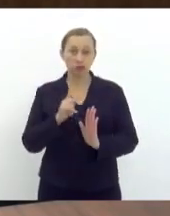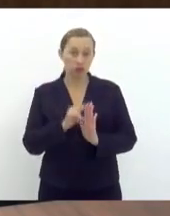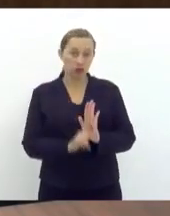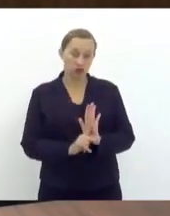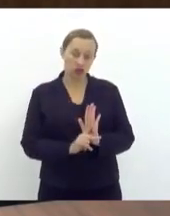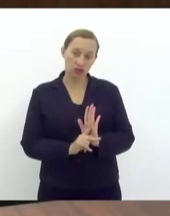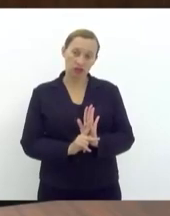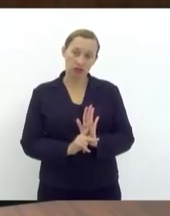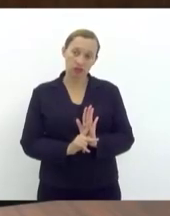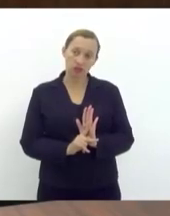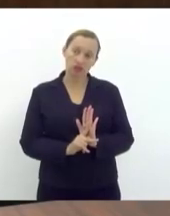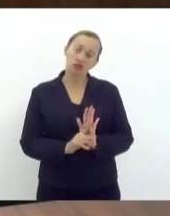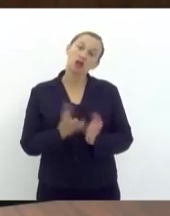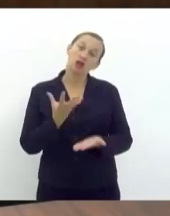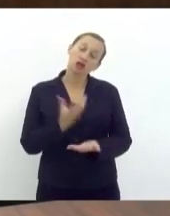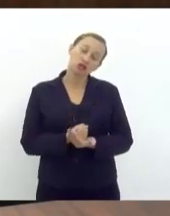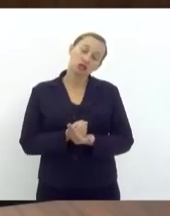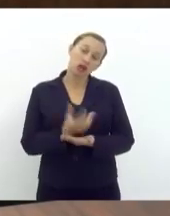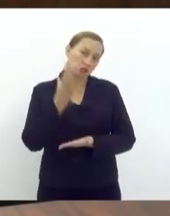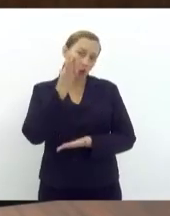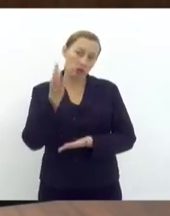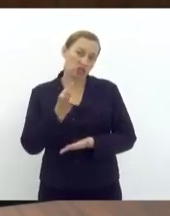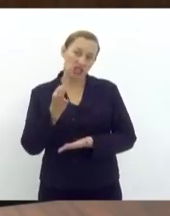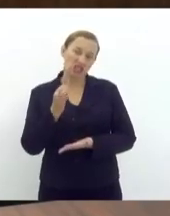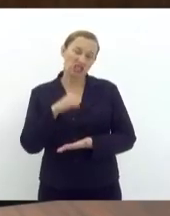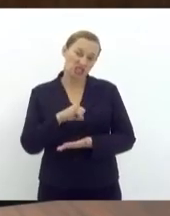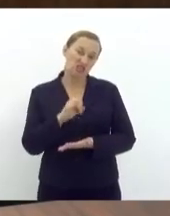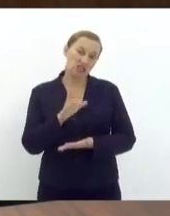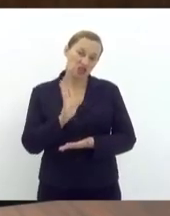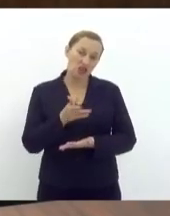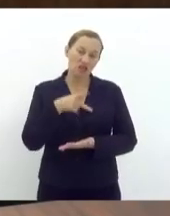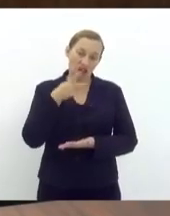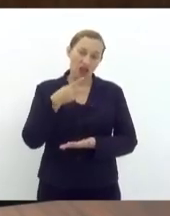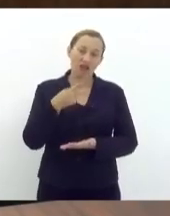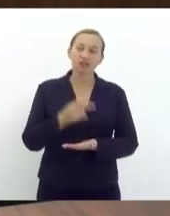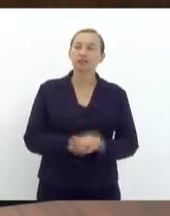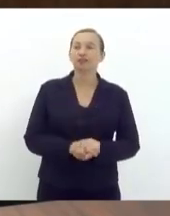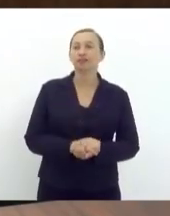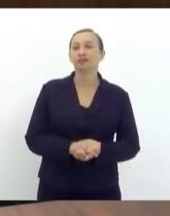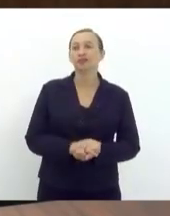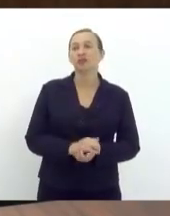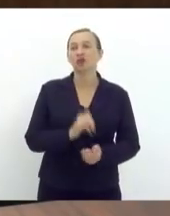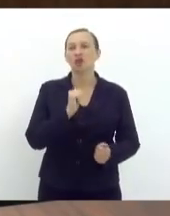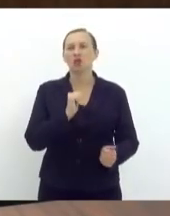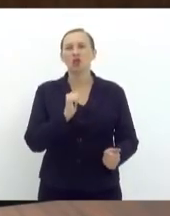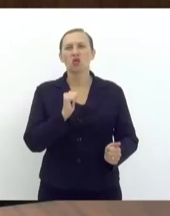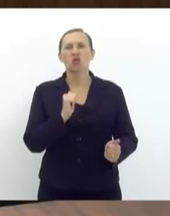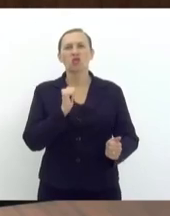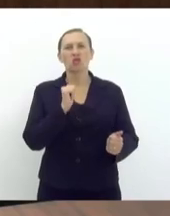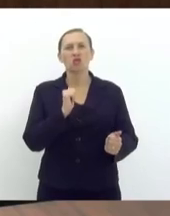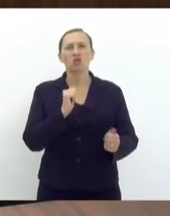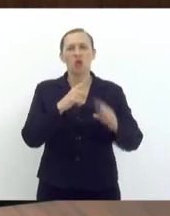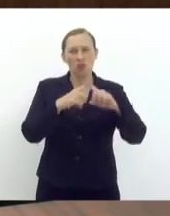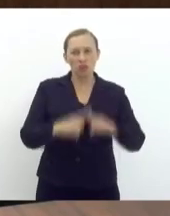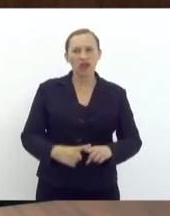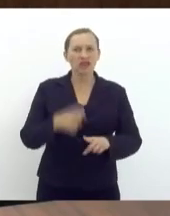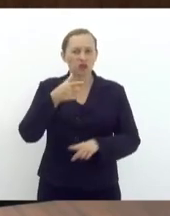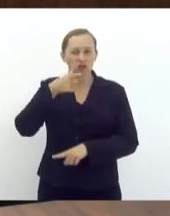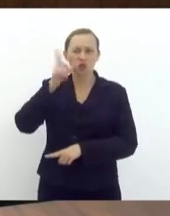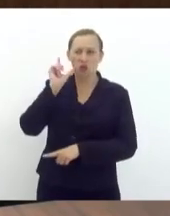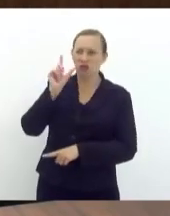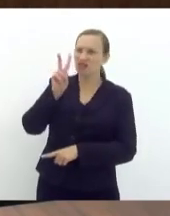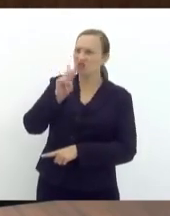e fazer um registro não seja já foi feito aqui não é no jogo de ontem Vinícius